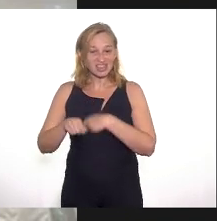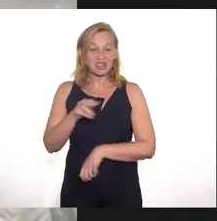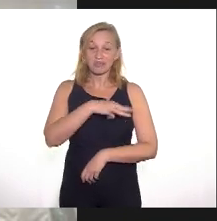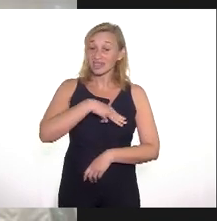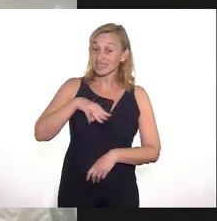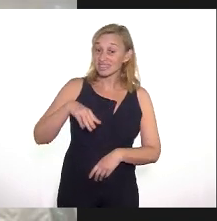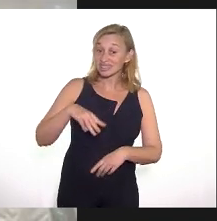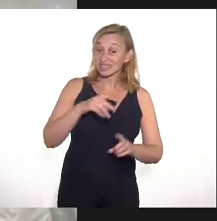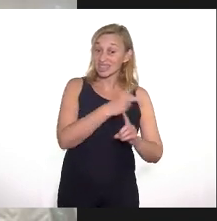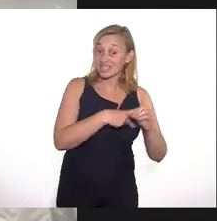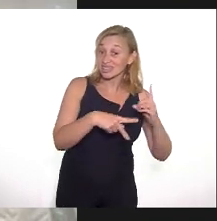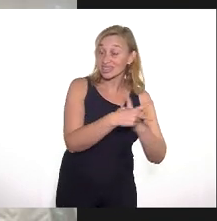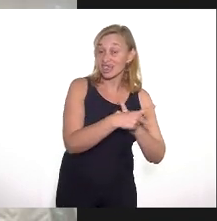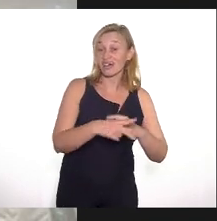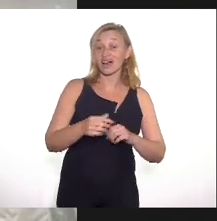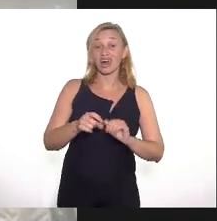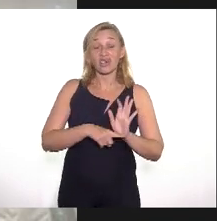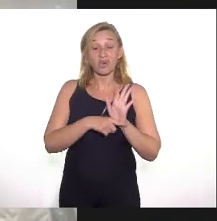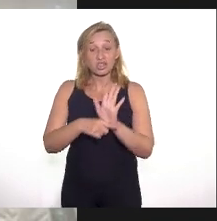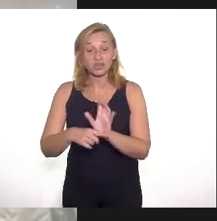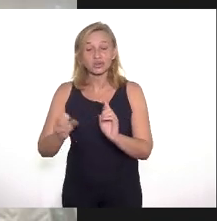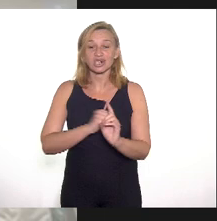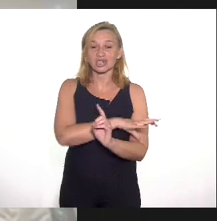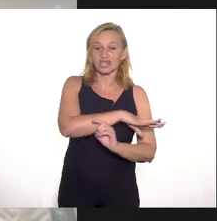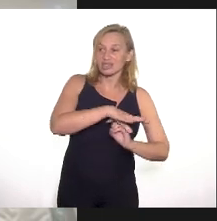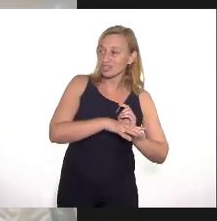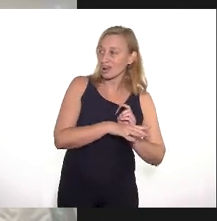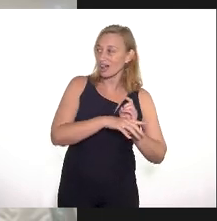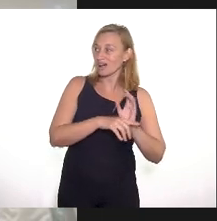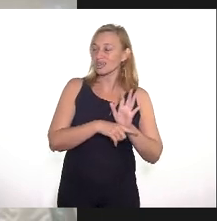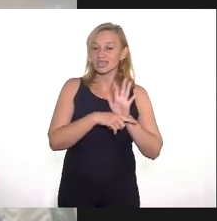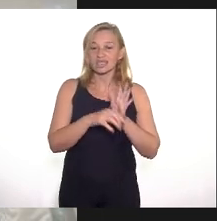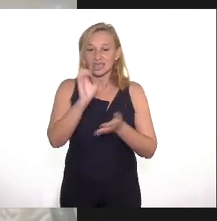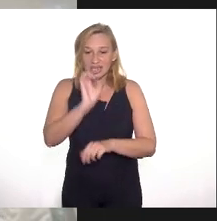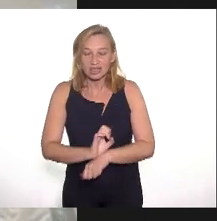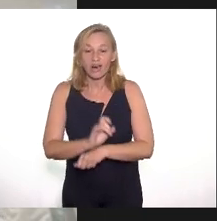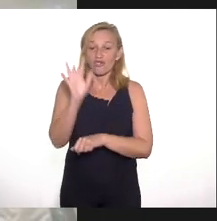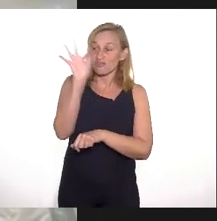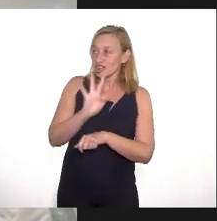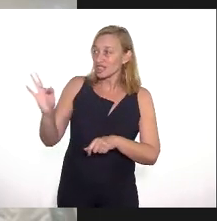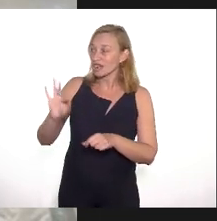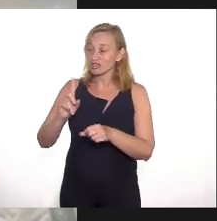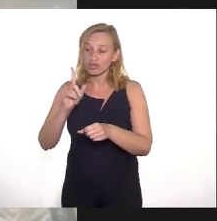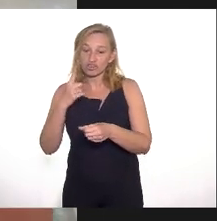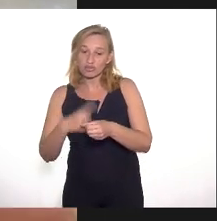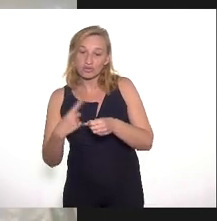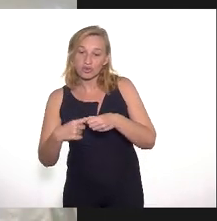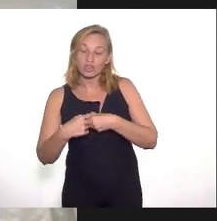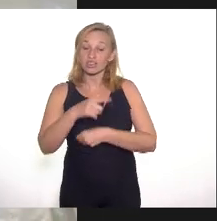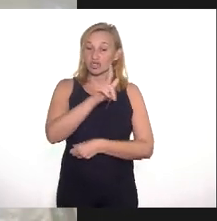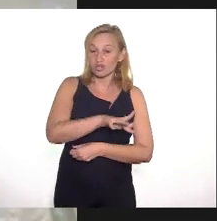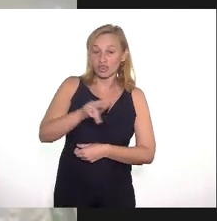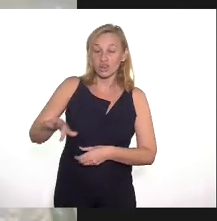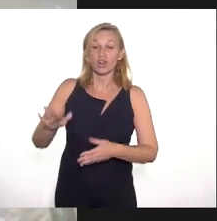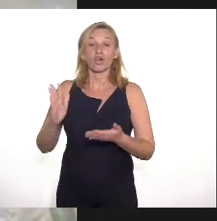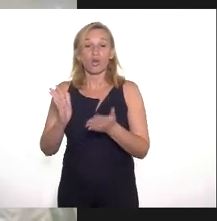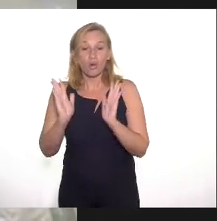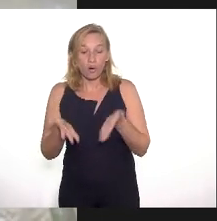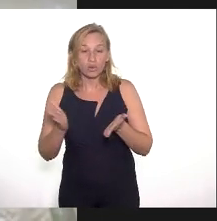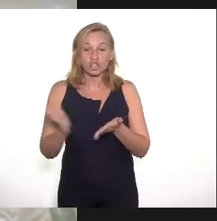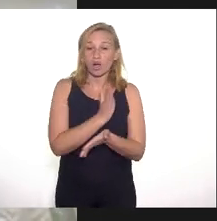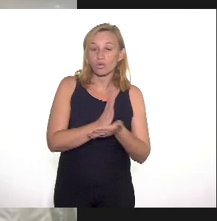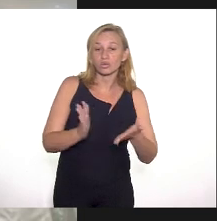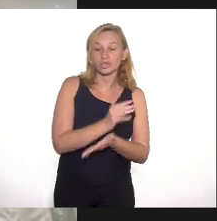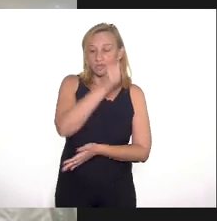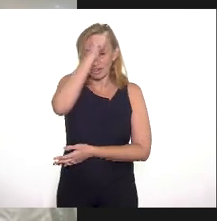Social, com a Assistência Social Estadual, Municipal, Federal, dos diferentes municípios, hoje com a presença de alguns prefeitos por